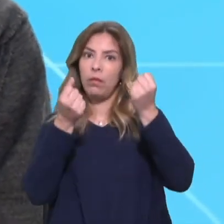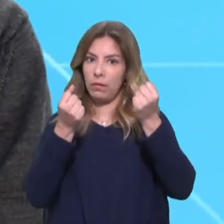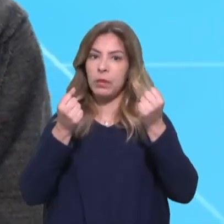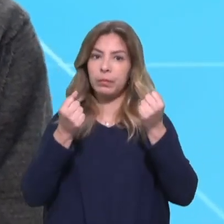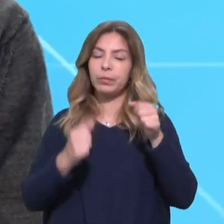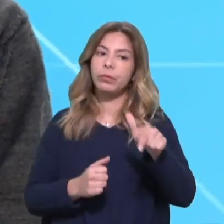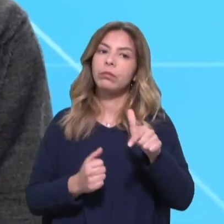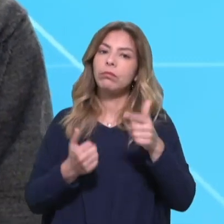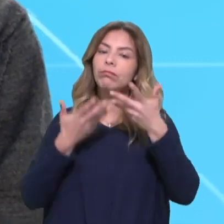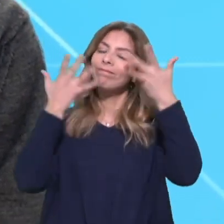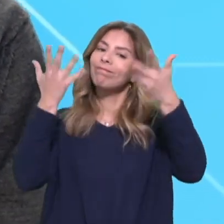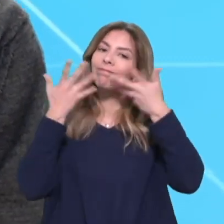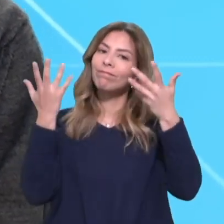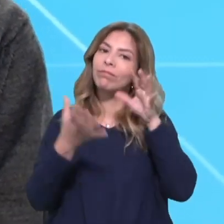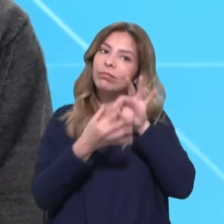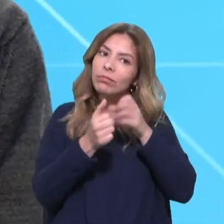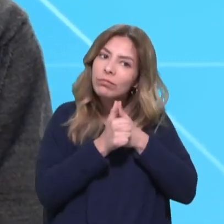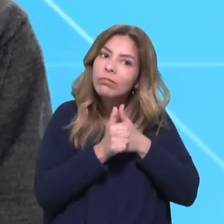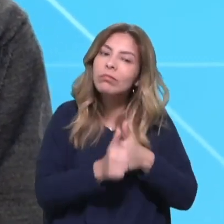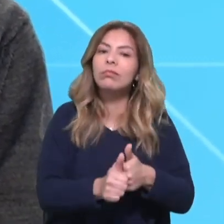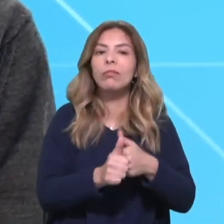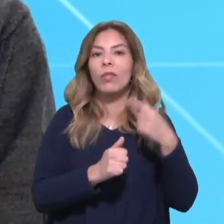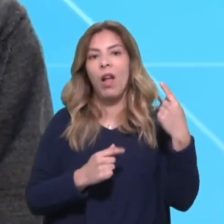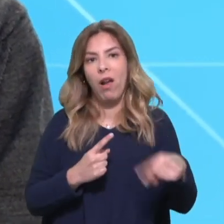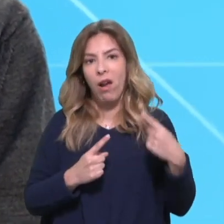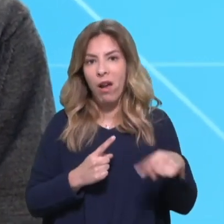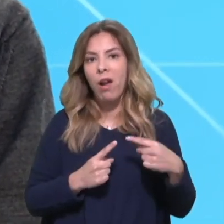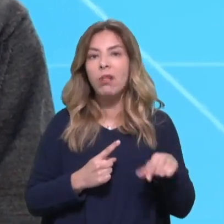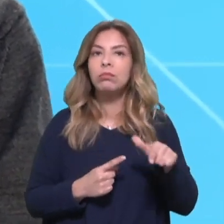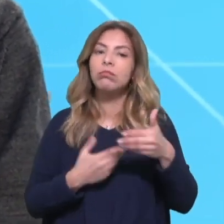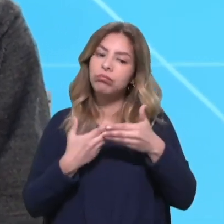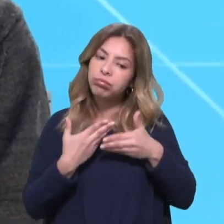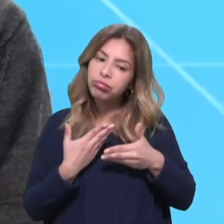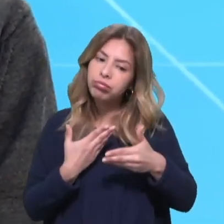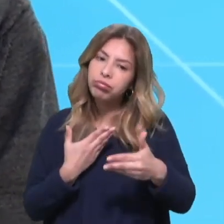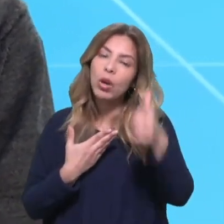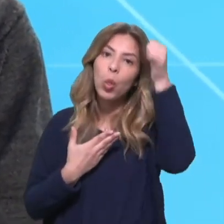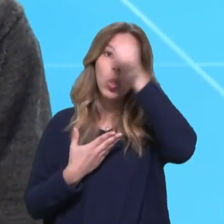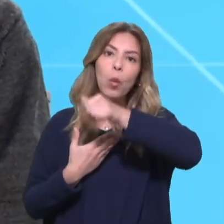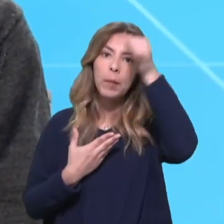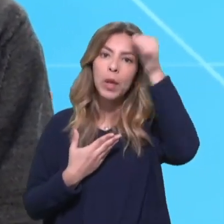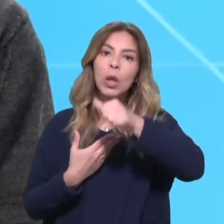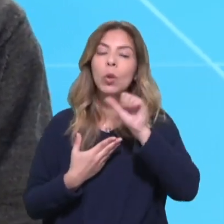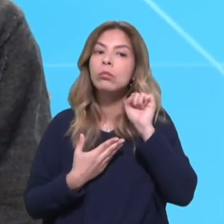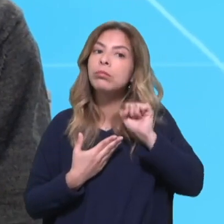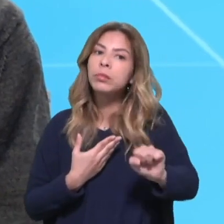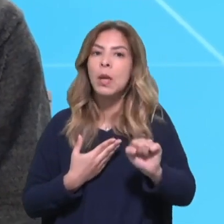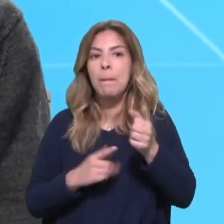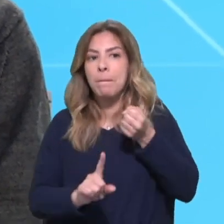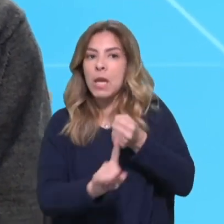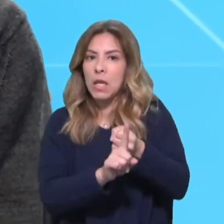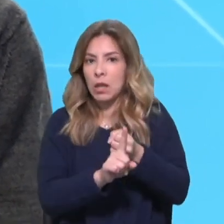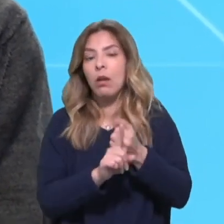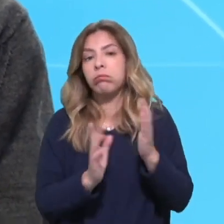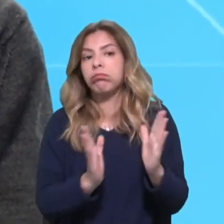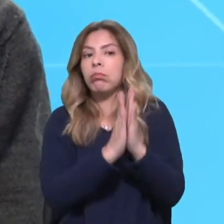alegria da ressurreição experimentada na Vigília Pascal prolonga-se depois ao longo do domingo de Páscoa, com a missa do dia de Páscoa, e mais ainda,